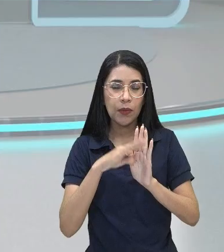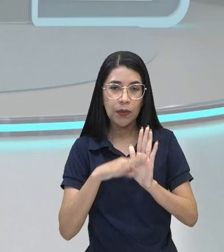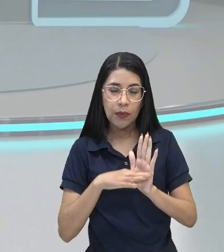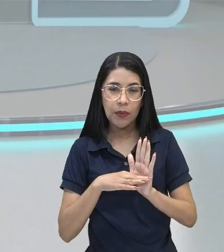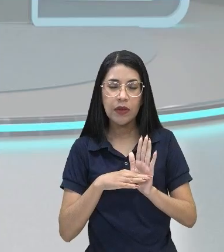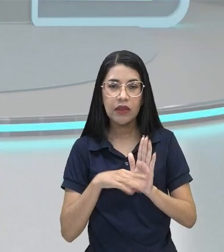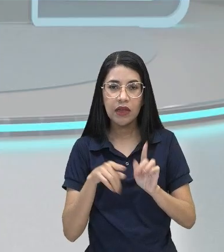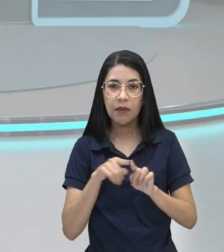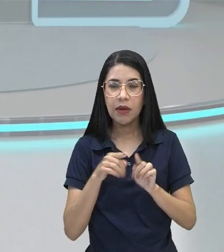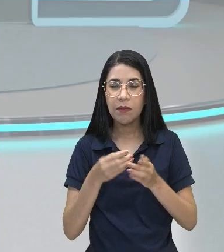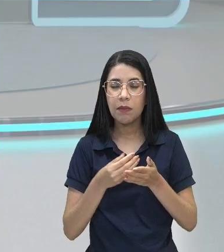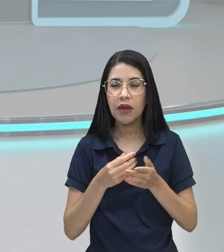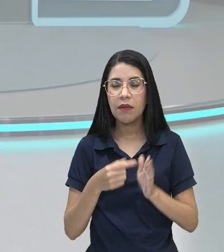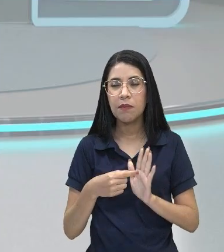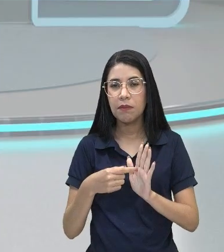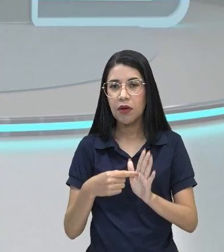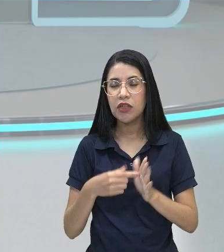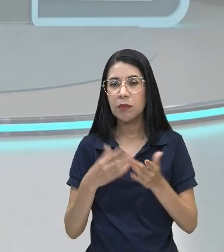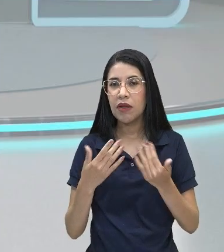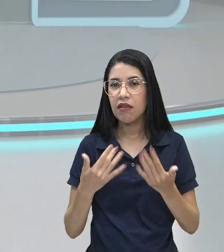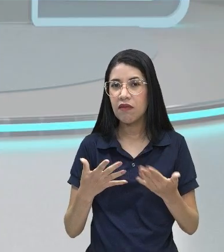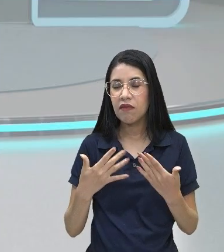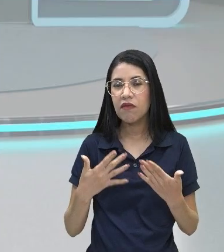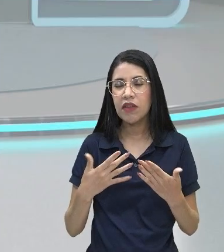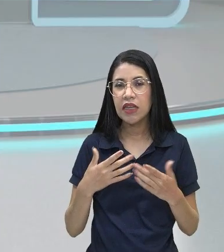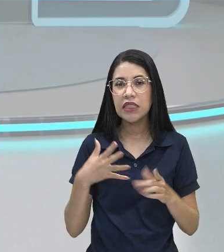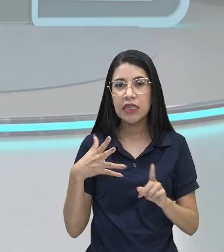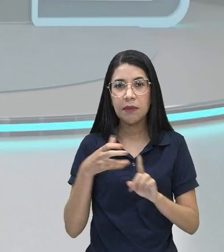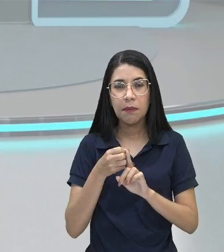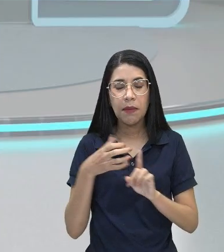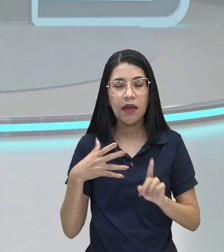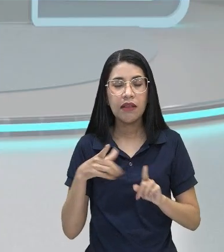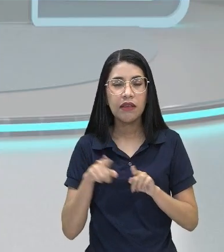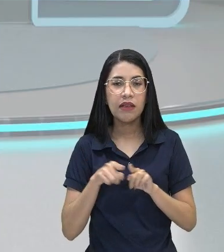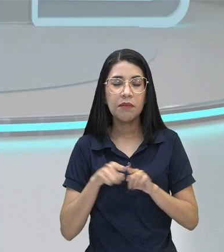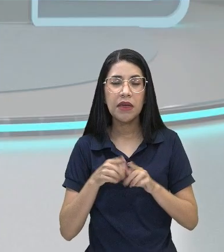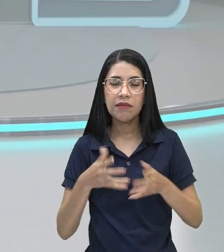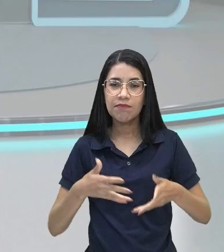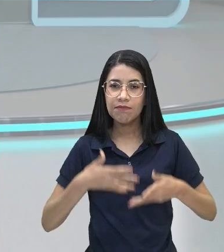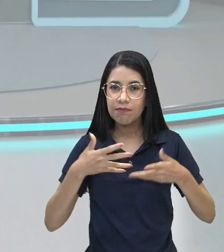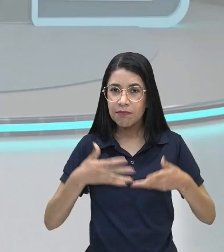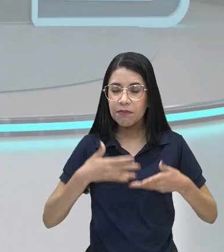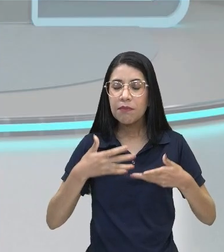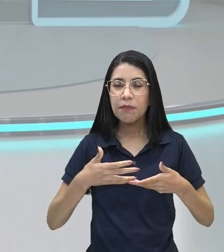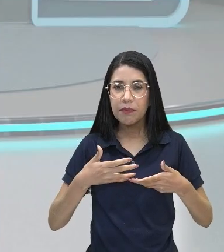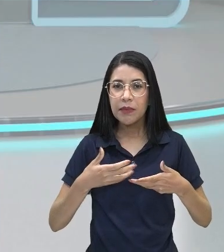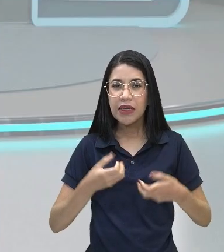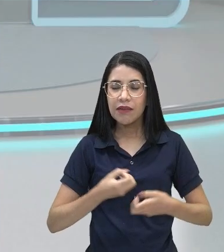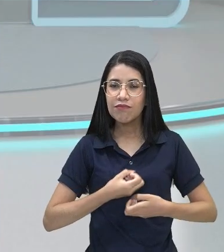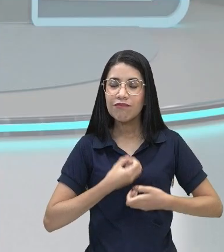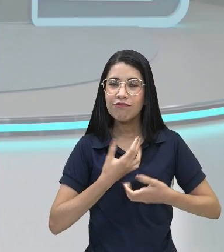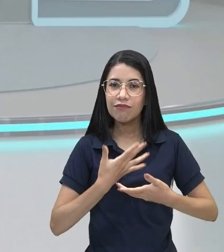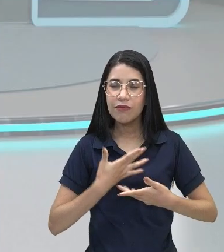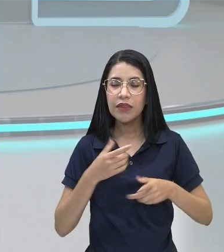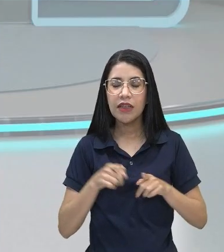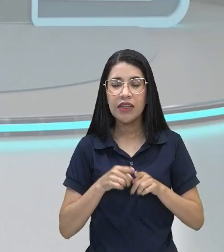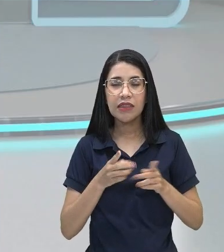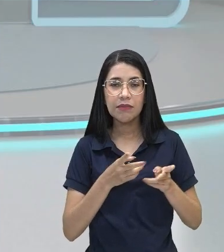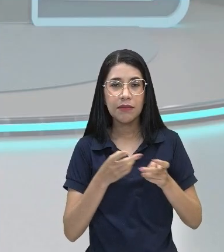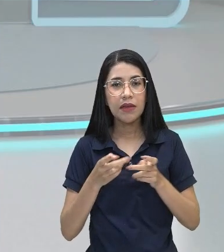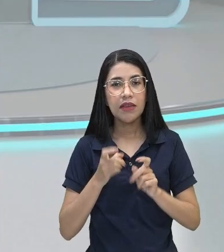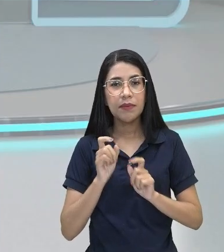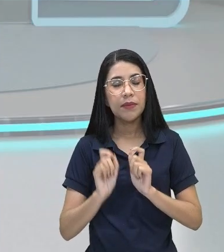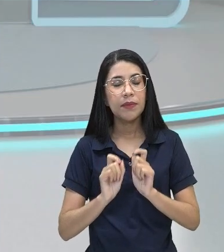leveza e impacto. Uma obra que inspira e comove. O que você está percebendo aí? Você vai